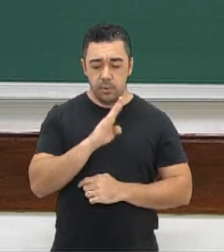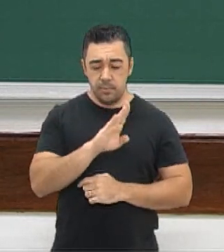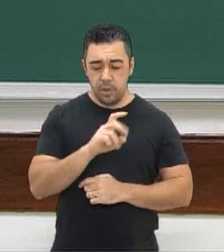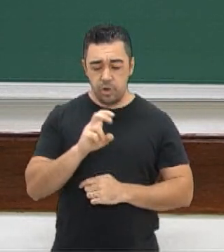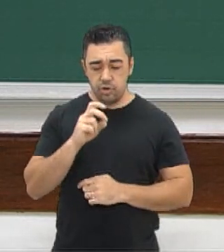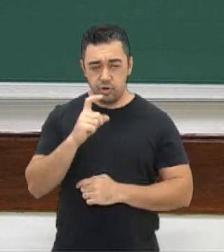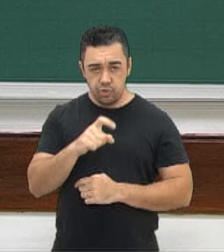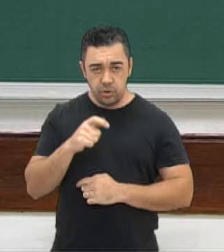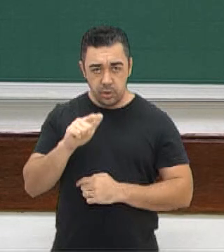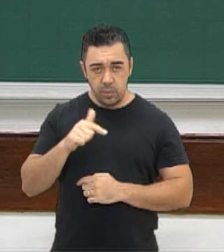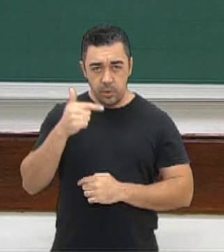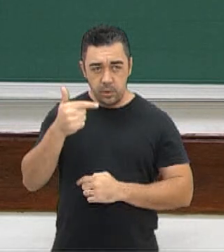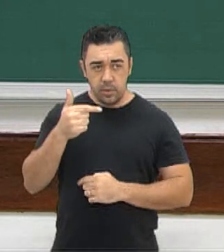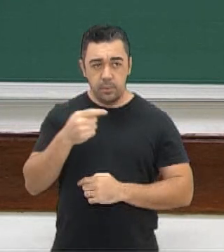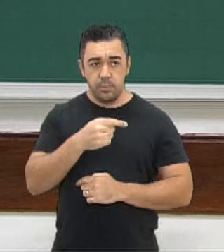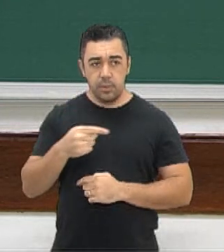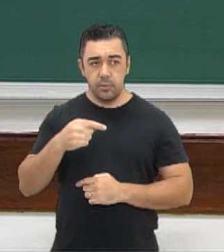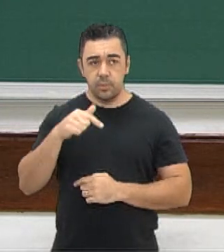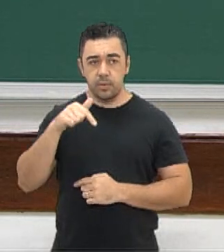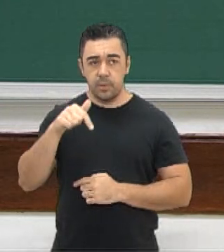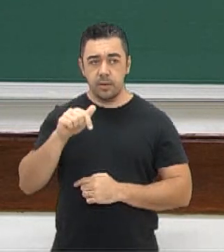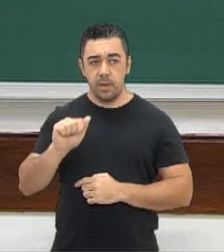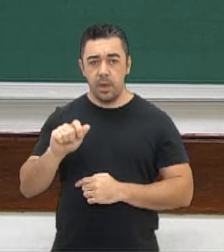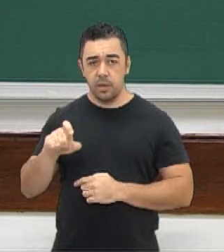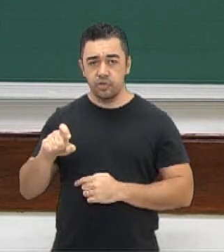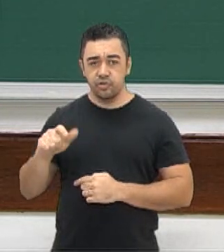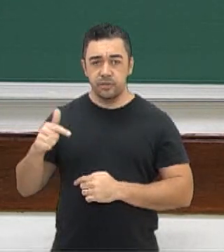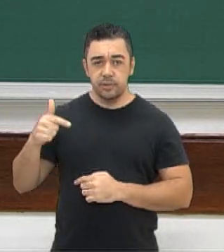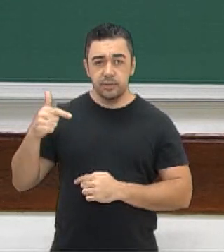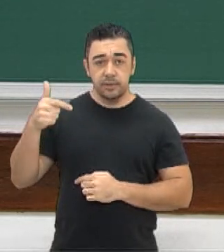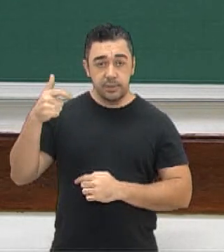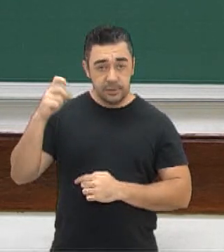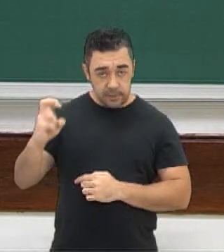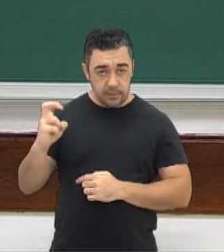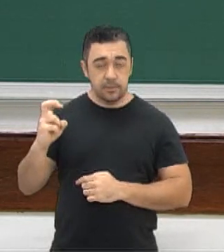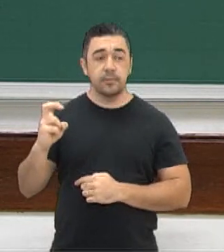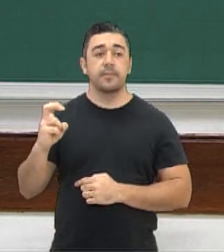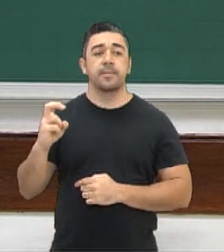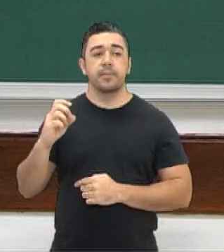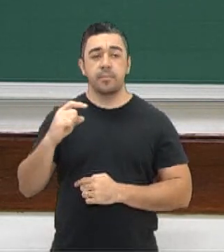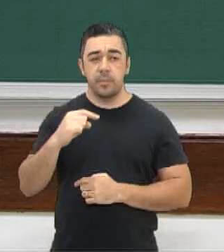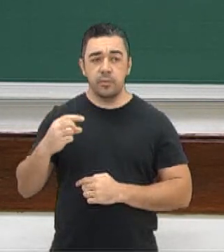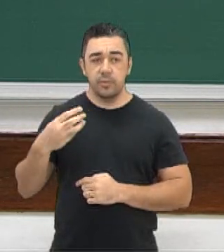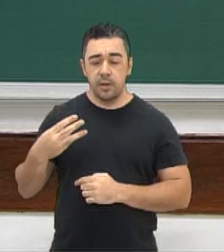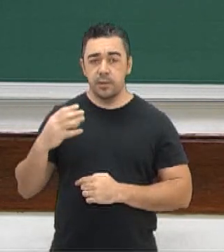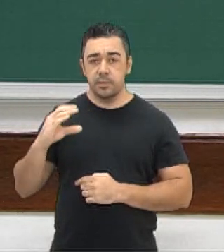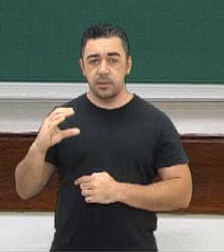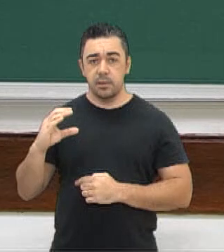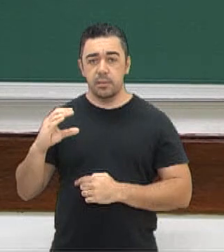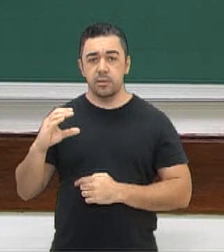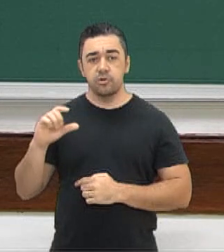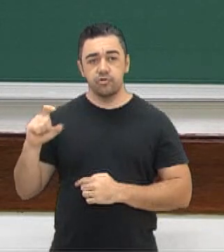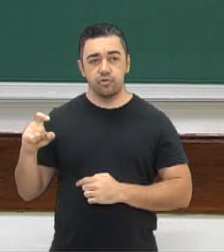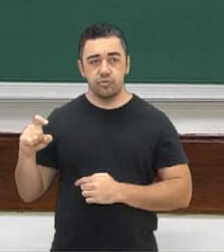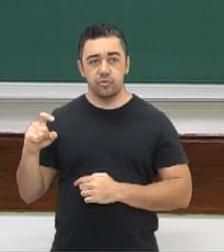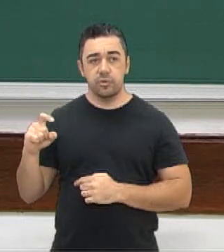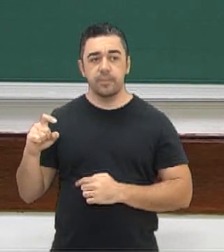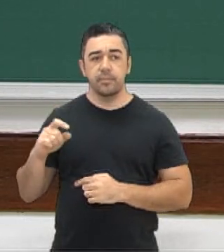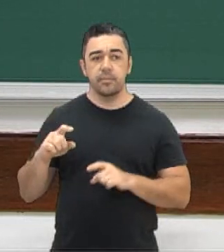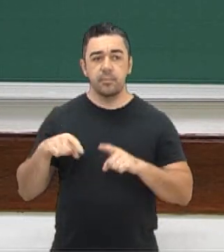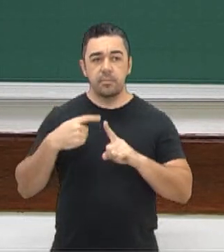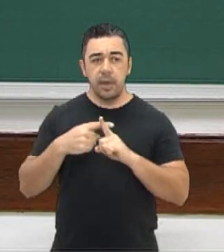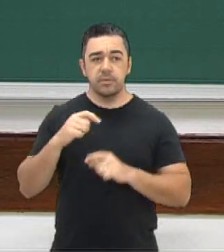2bx² menos 7ax na quinta menos 3cx mais